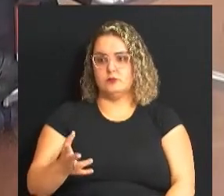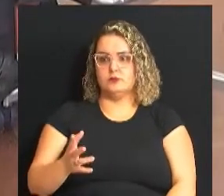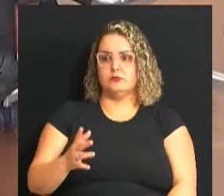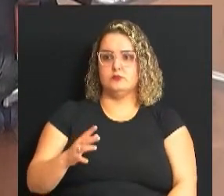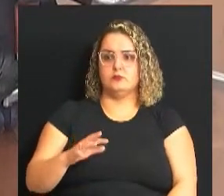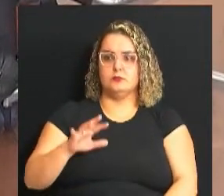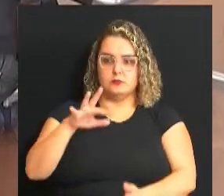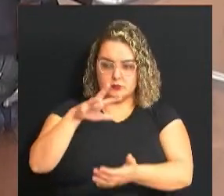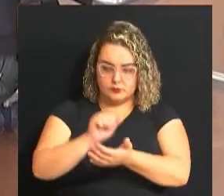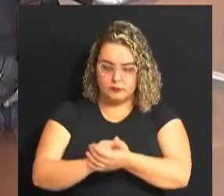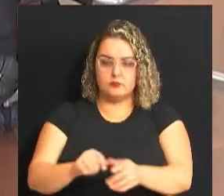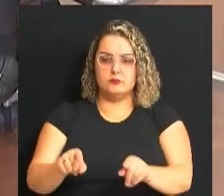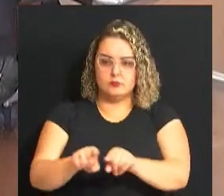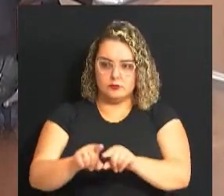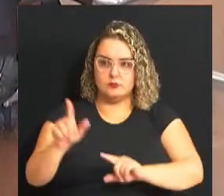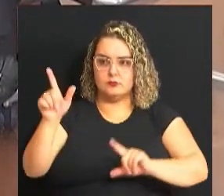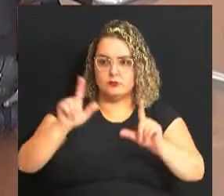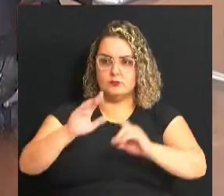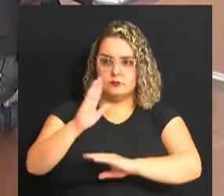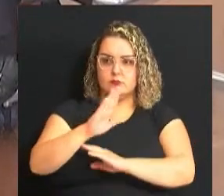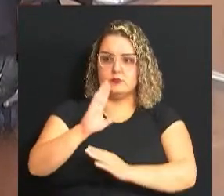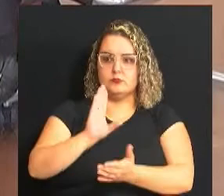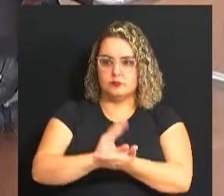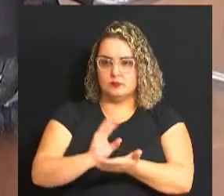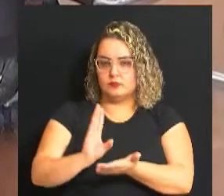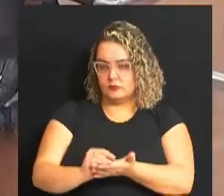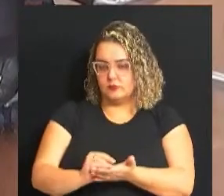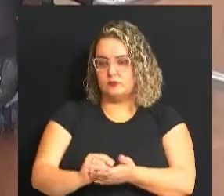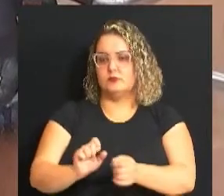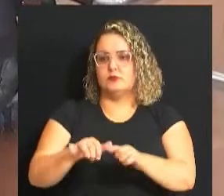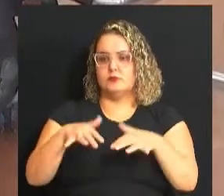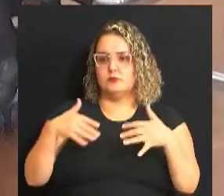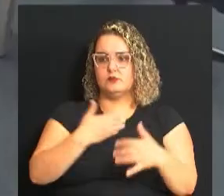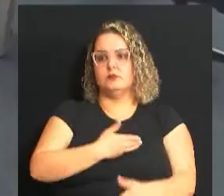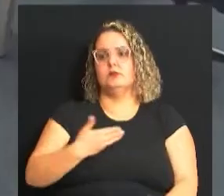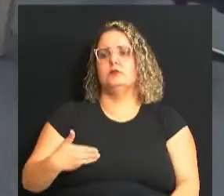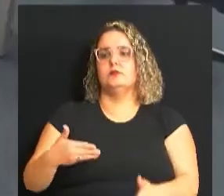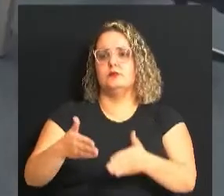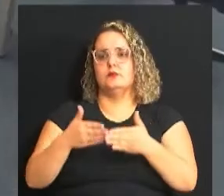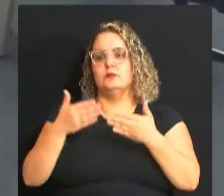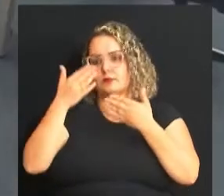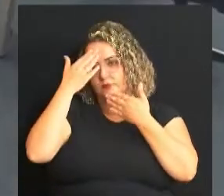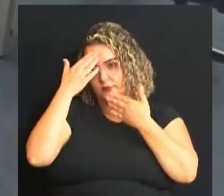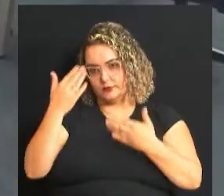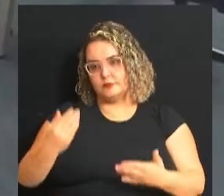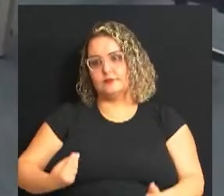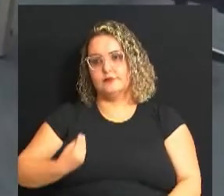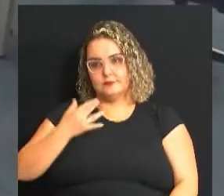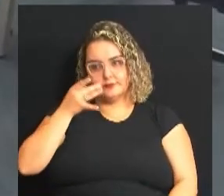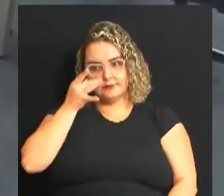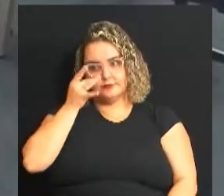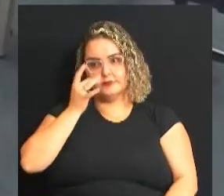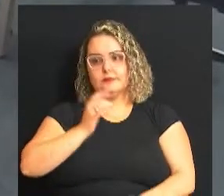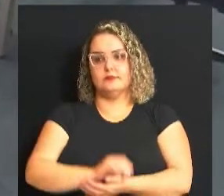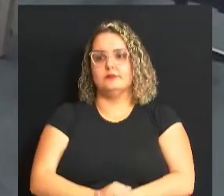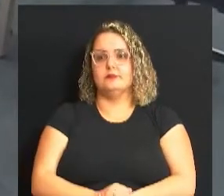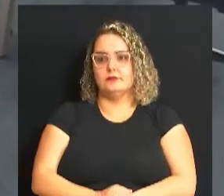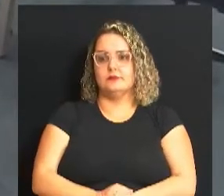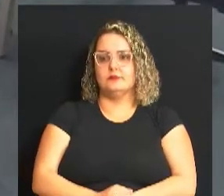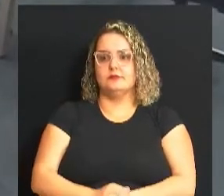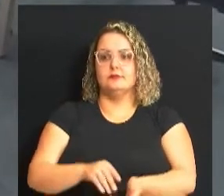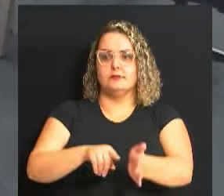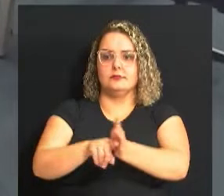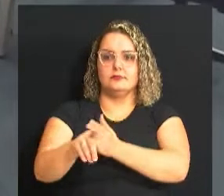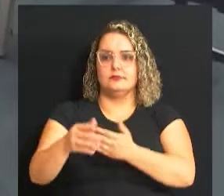Câmara e também na ata da audiência pública, por favor. Muito obrigado, viu, pela sua presença e pelo seu questionamento.